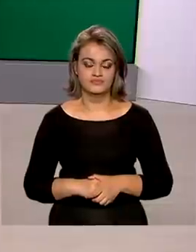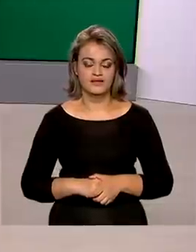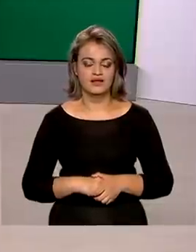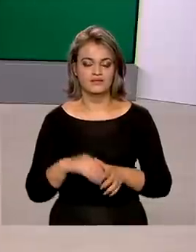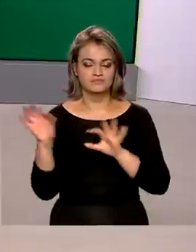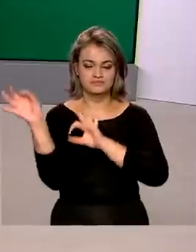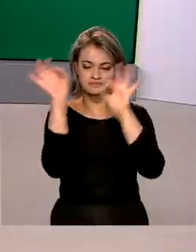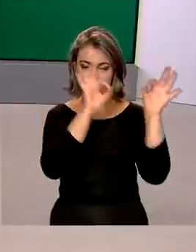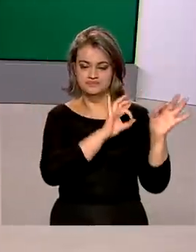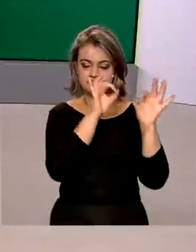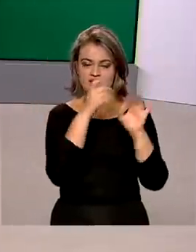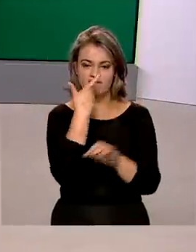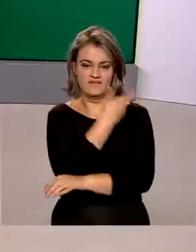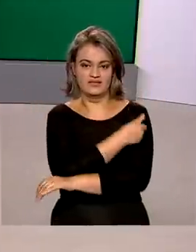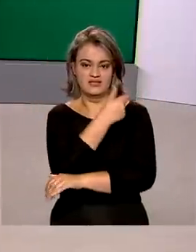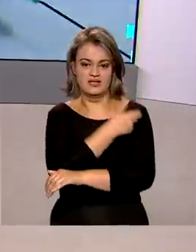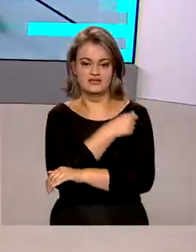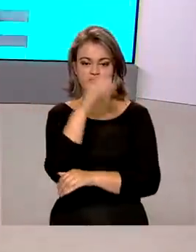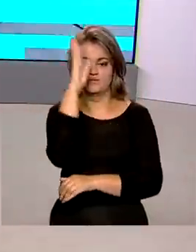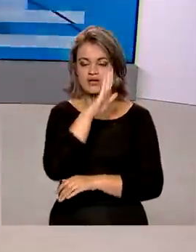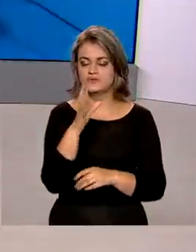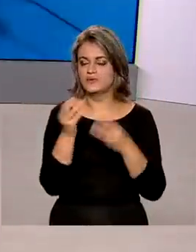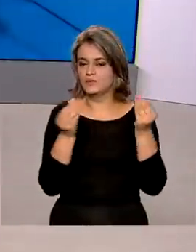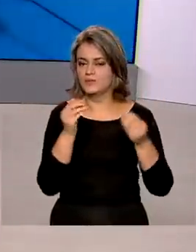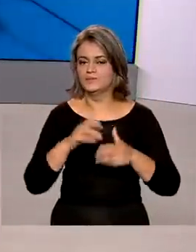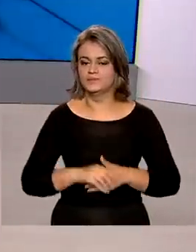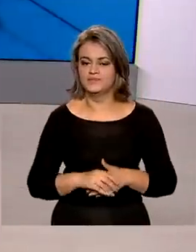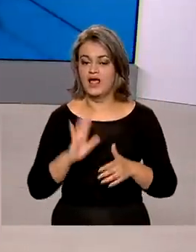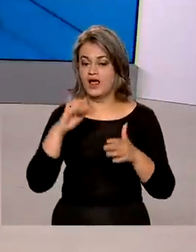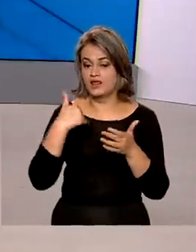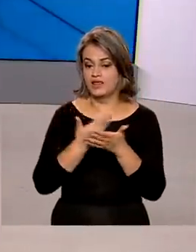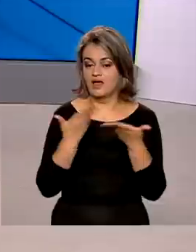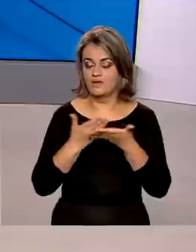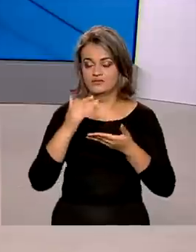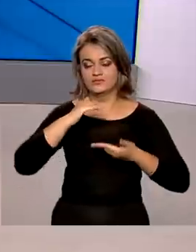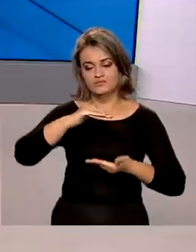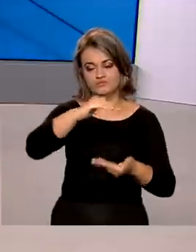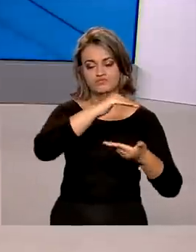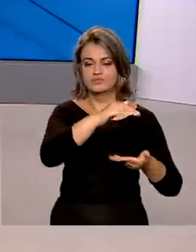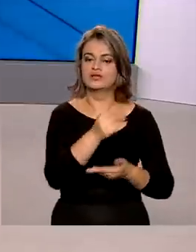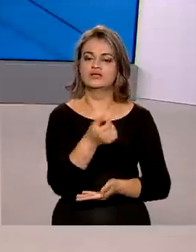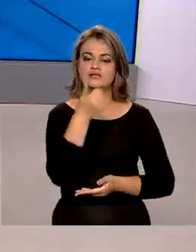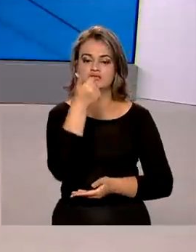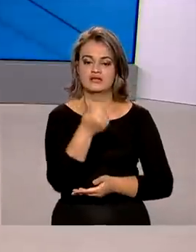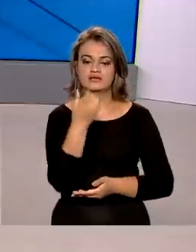Vamos ver aqui no telão, então, como está a vacinação pelo Brasil. Até agora foram distribuídas aí